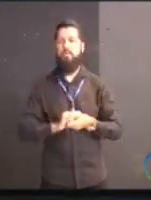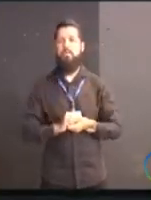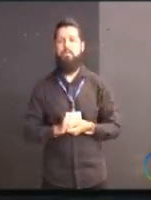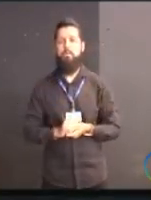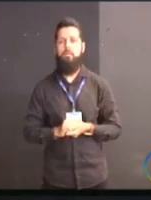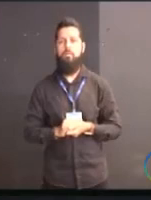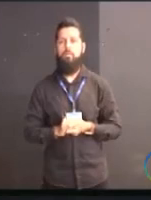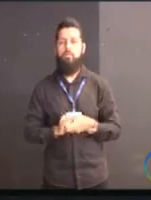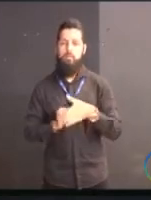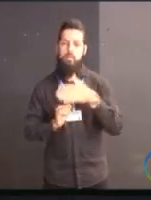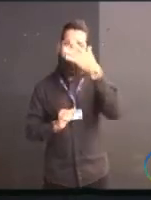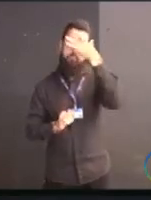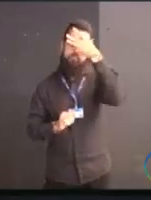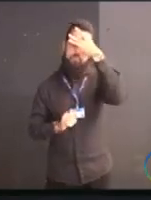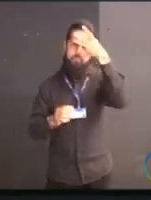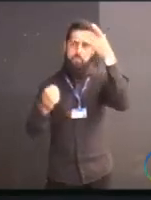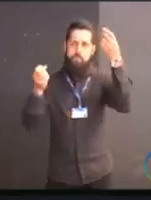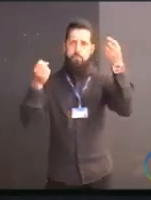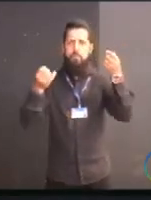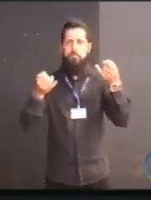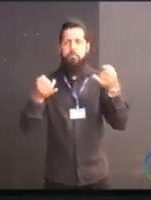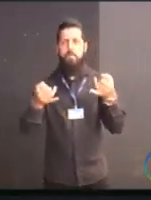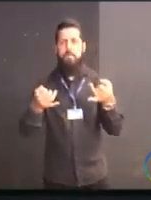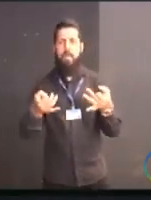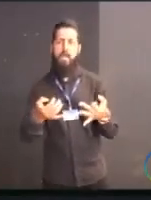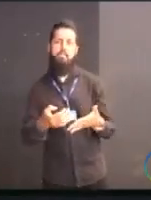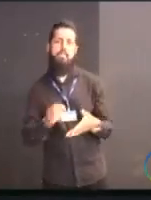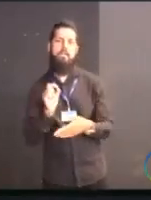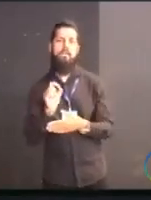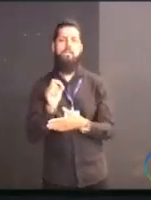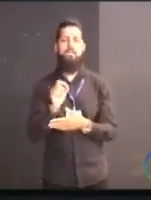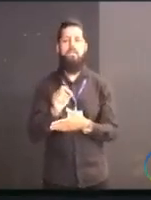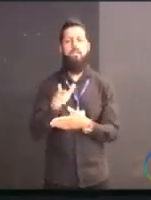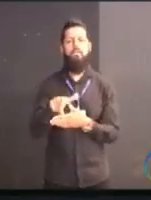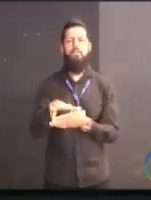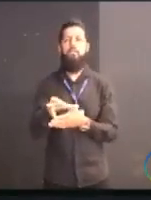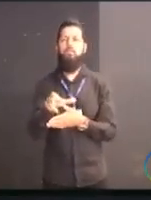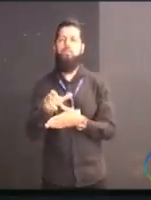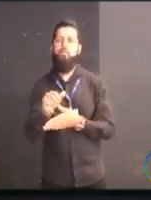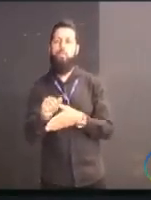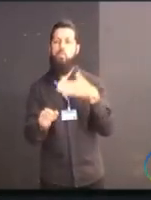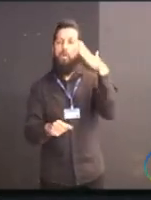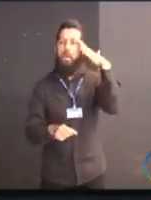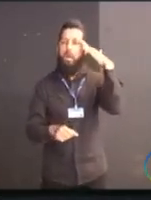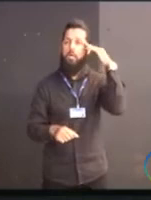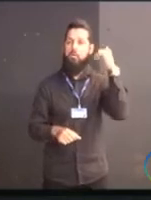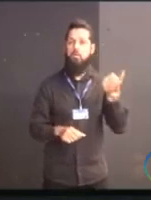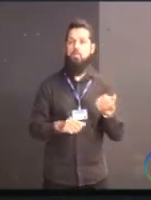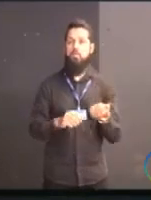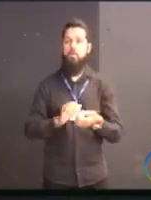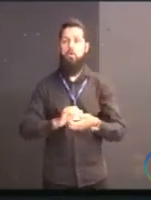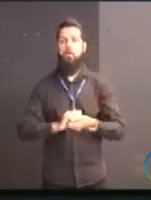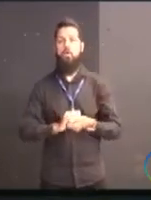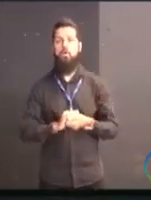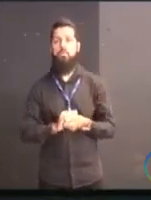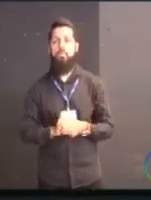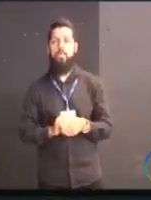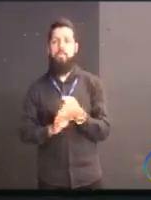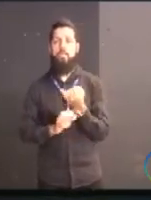não é? De que nunca soube, nunca teve notícia. Como o bom mineiro ficou em cima do muro,